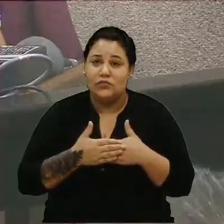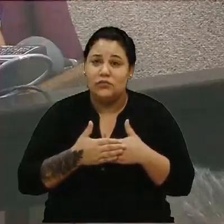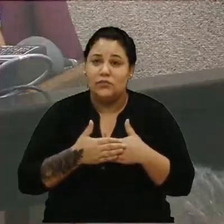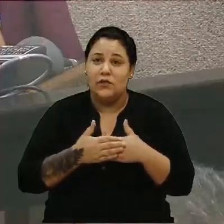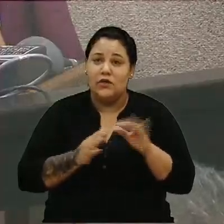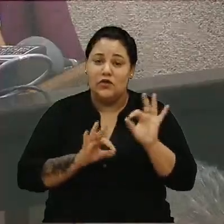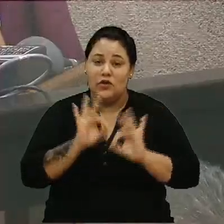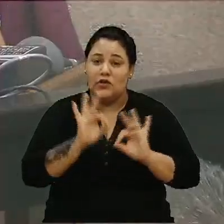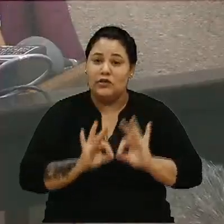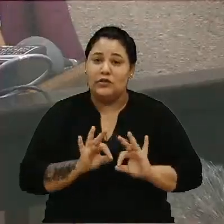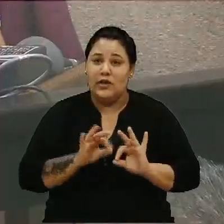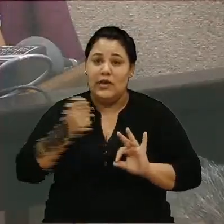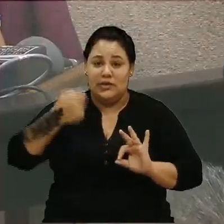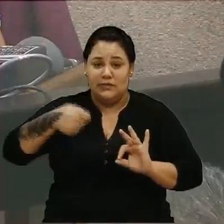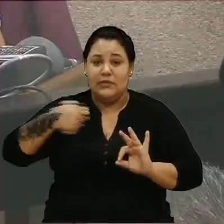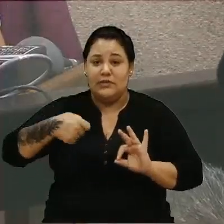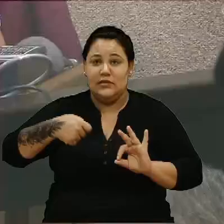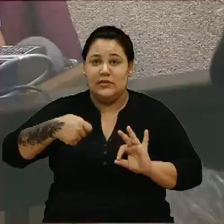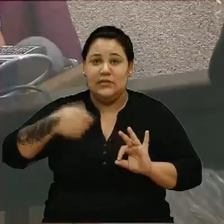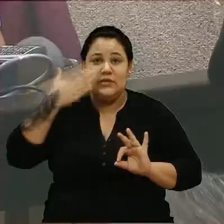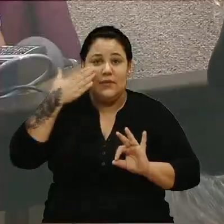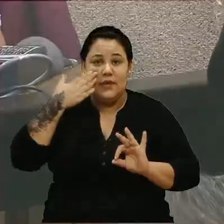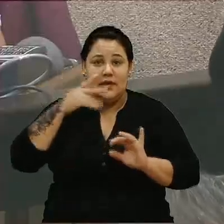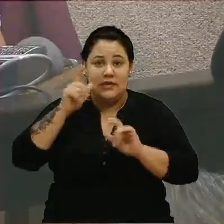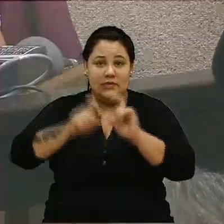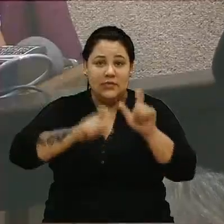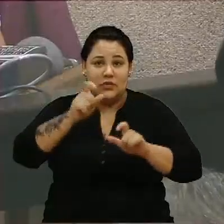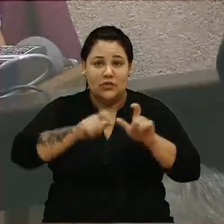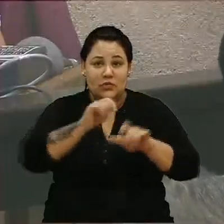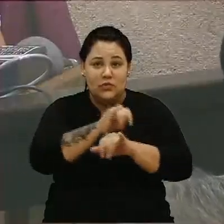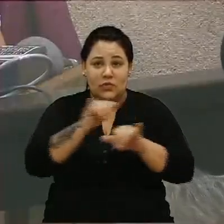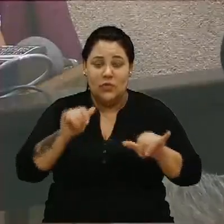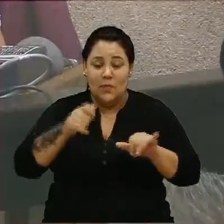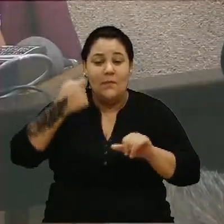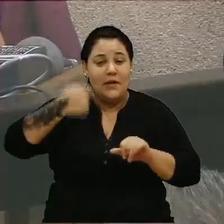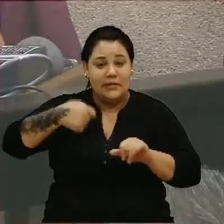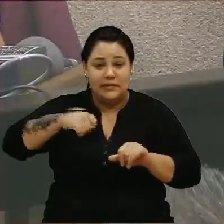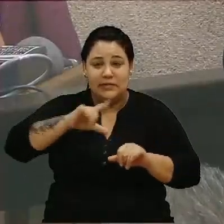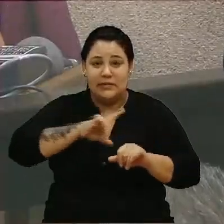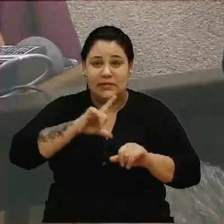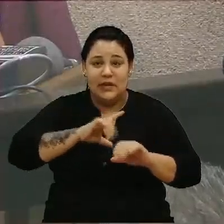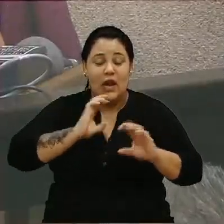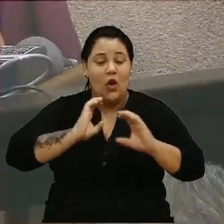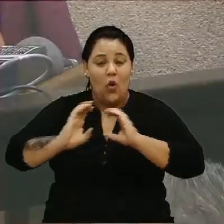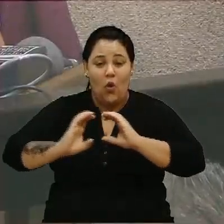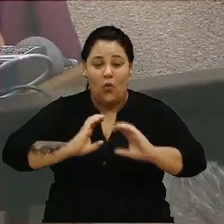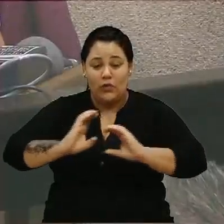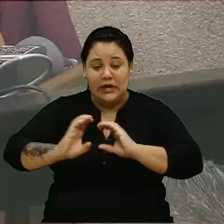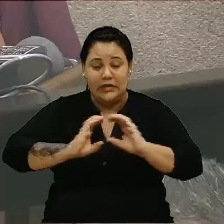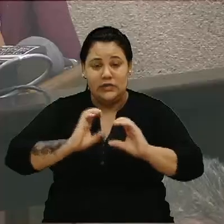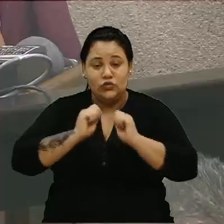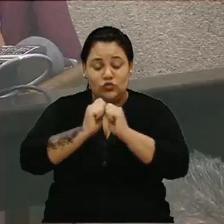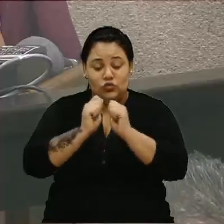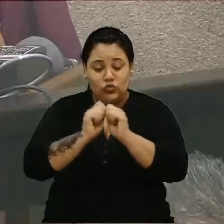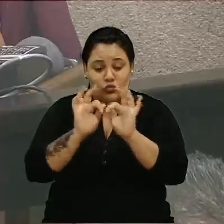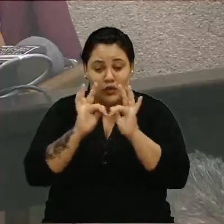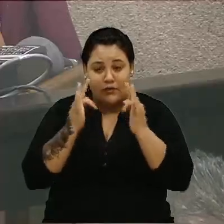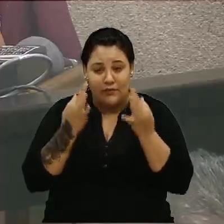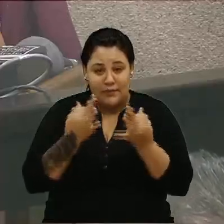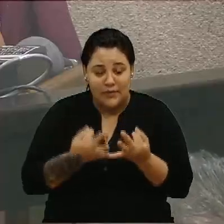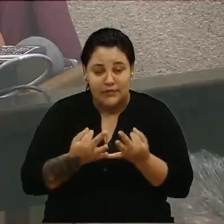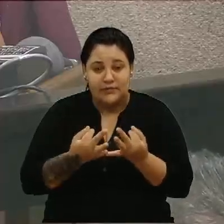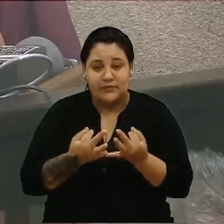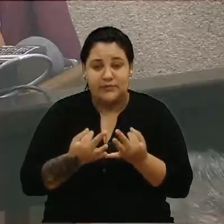remodelado, as pessoas precisam ser avisadas. Precisa existir uma comunicação com essas famílias que